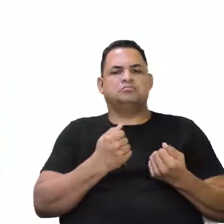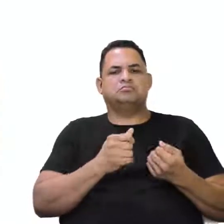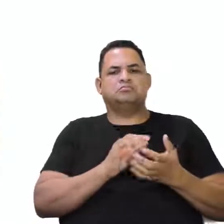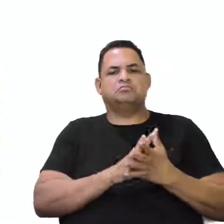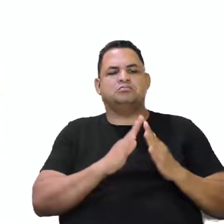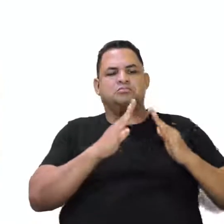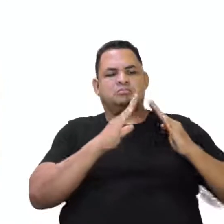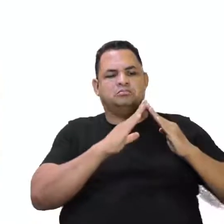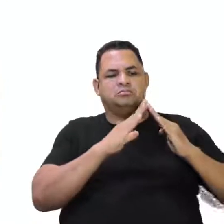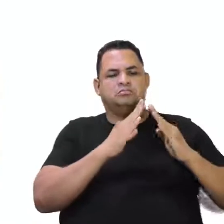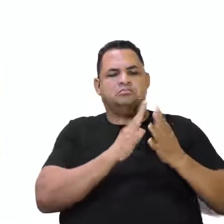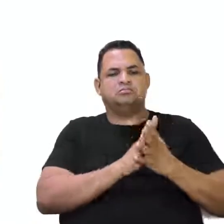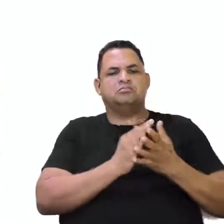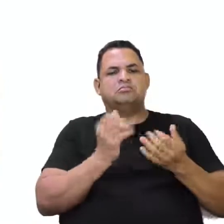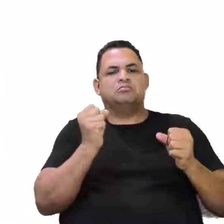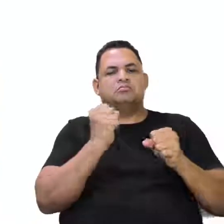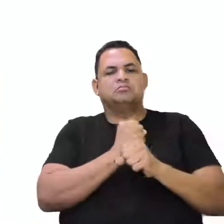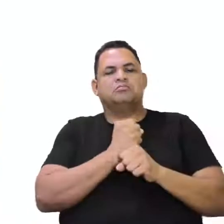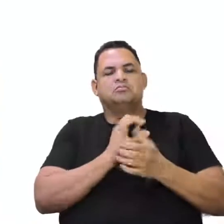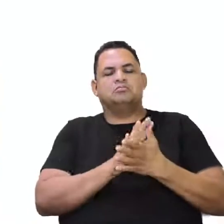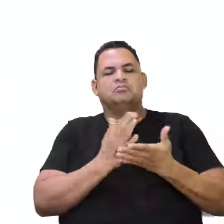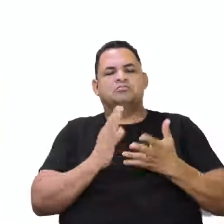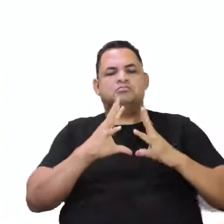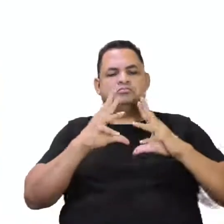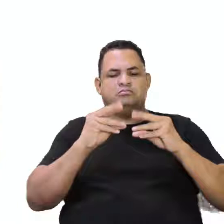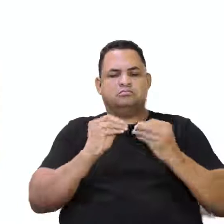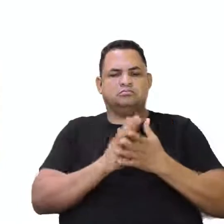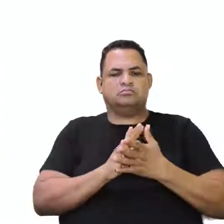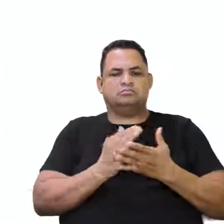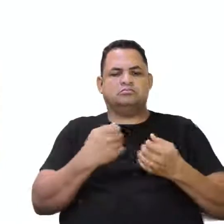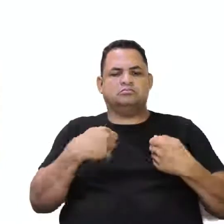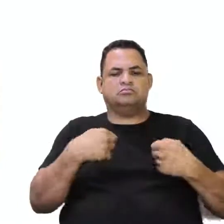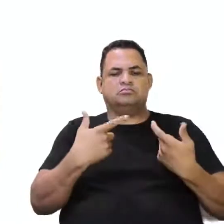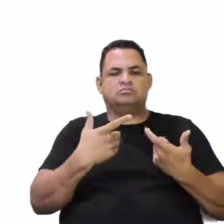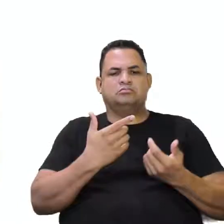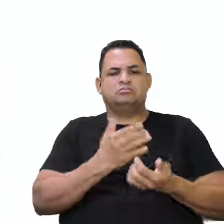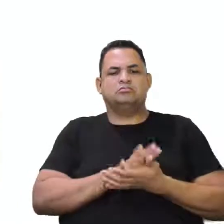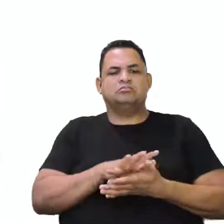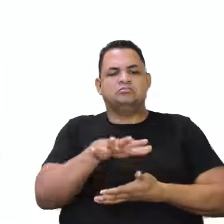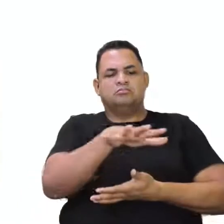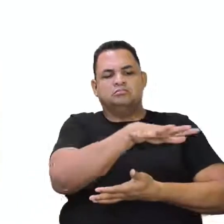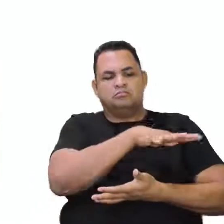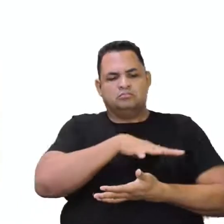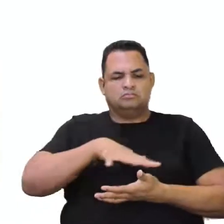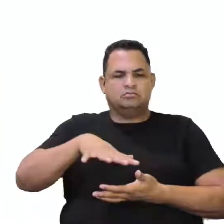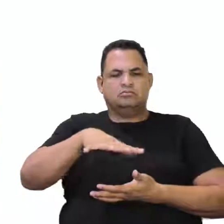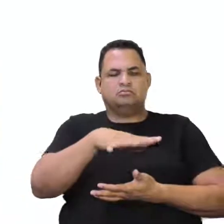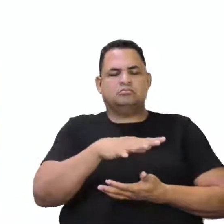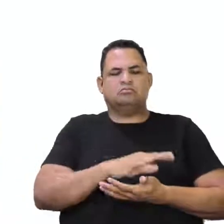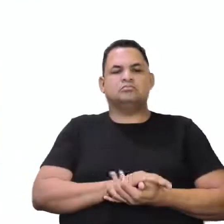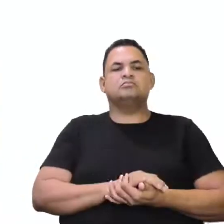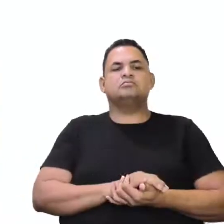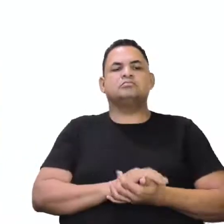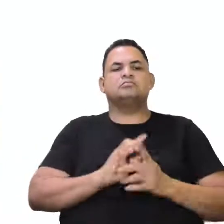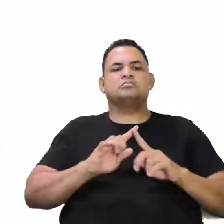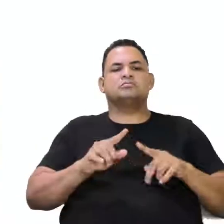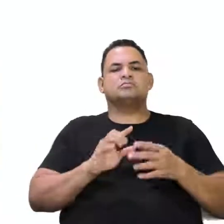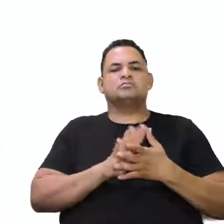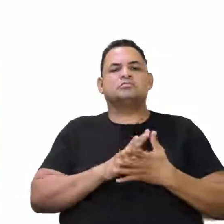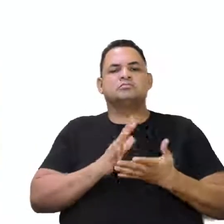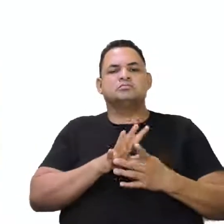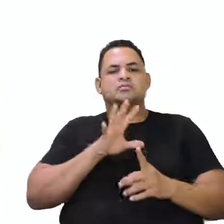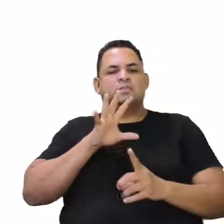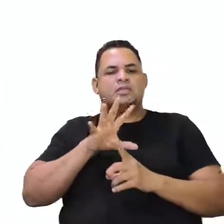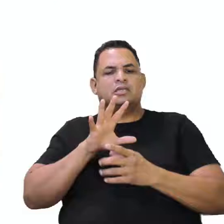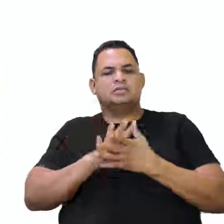casinha, construir a sua casa, a sua residência, fazer todas as situações que você precisa fazer no seu imóvel ali, né? Mas sem